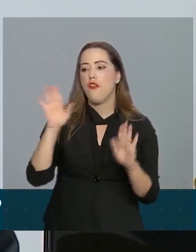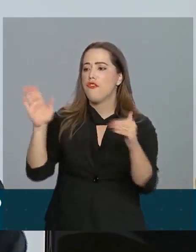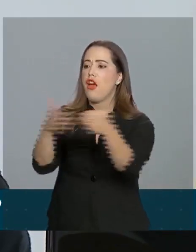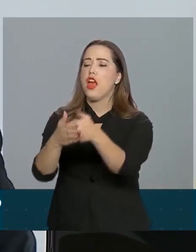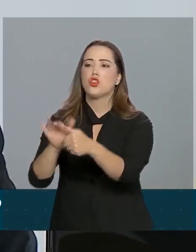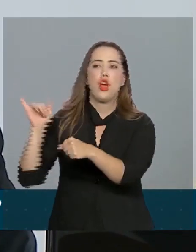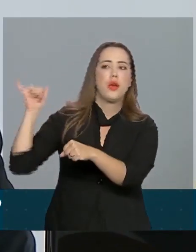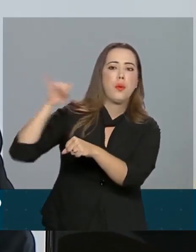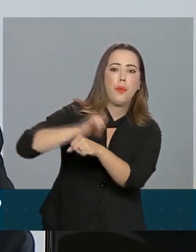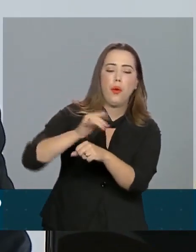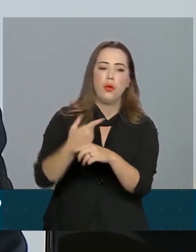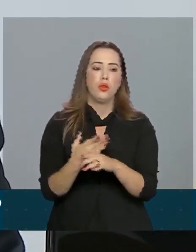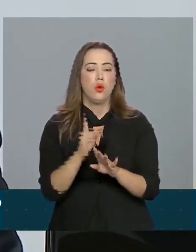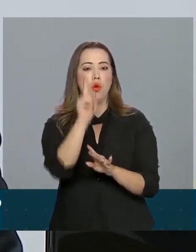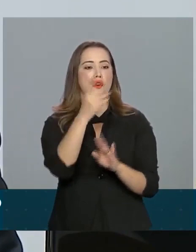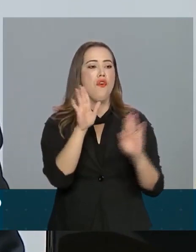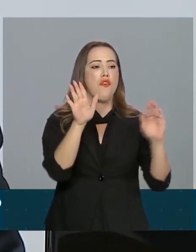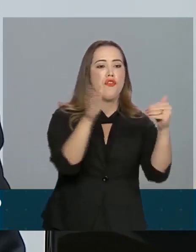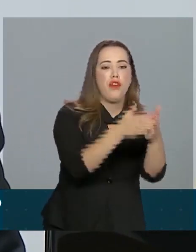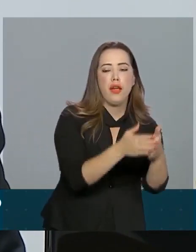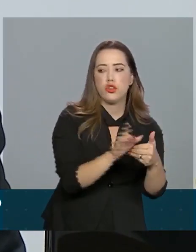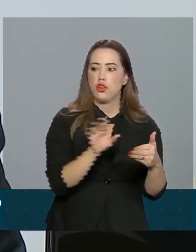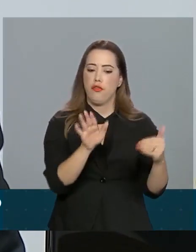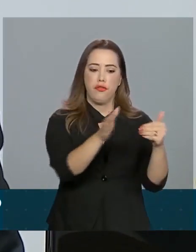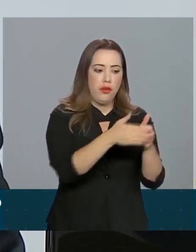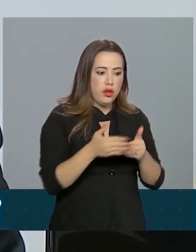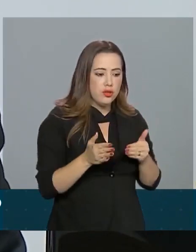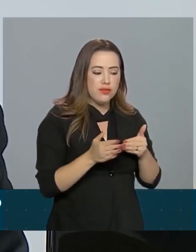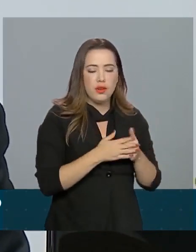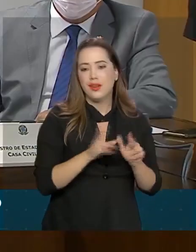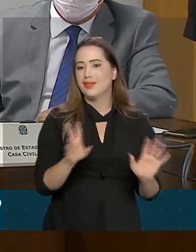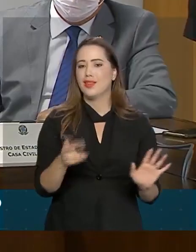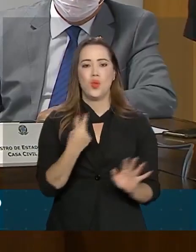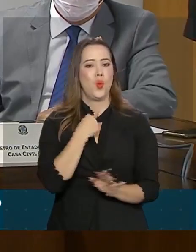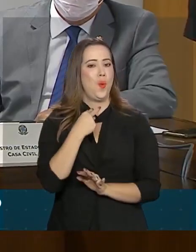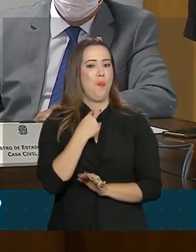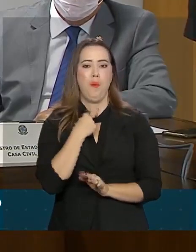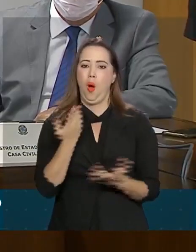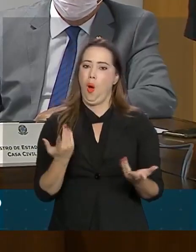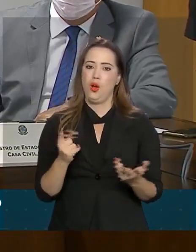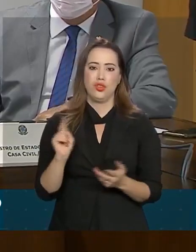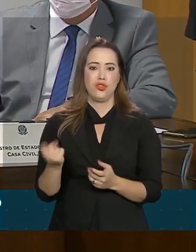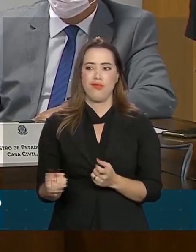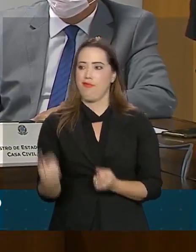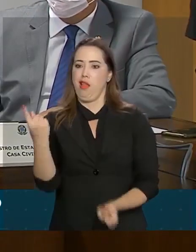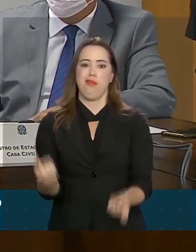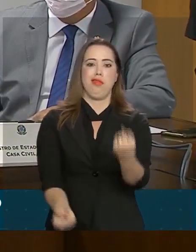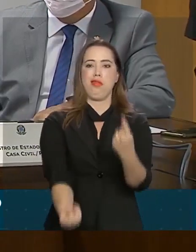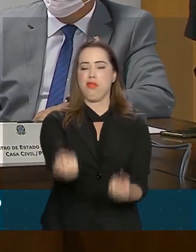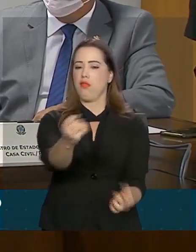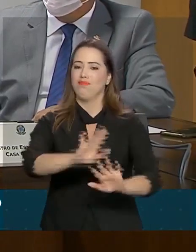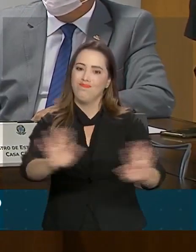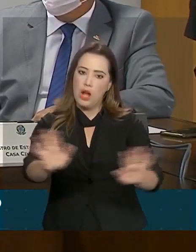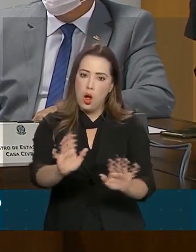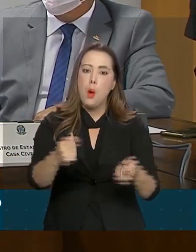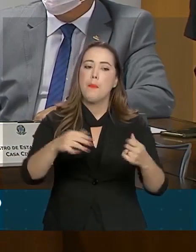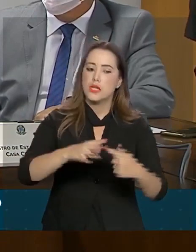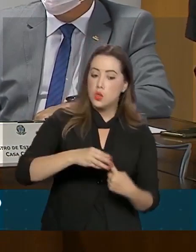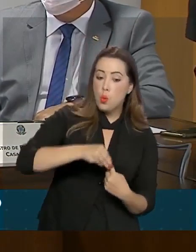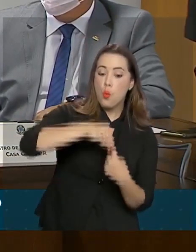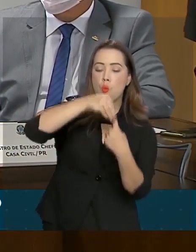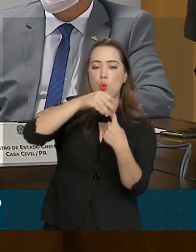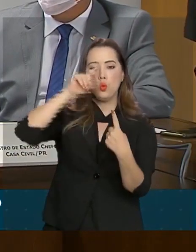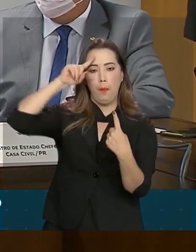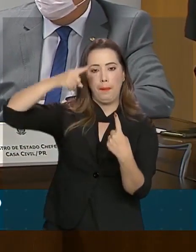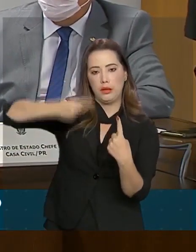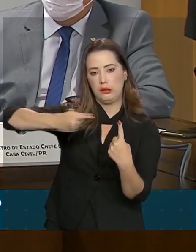fecha aqui, o estado A fecha para B, isso não pode ser descentralizado, senão vai virar bagunça. Isso vai ter que ter um comando